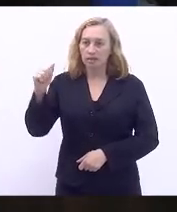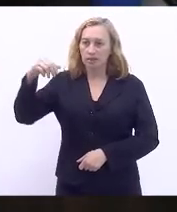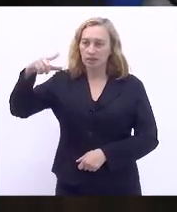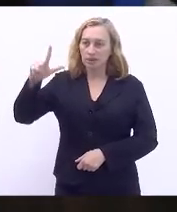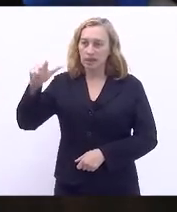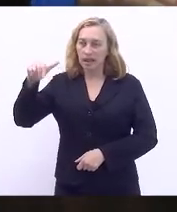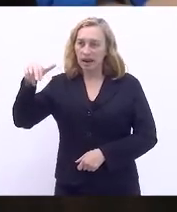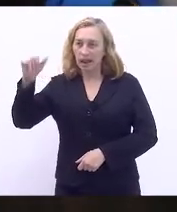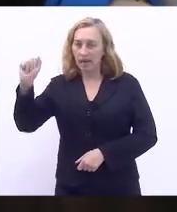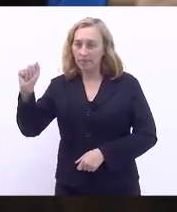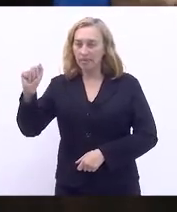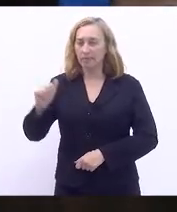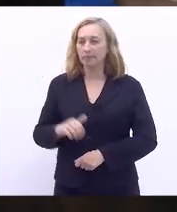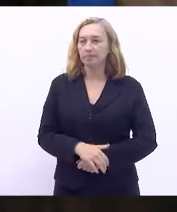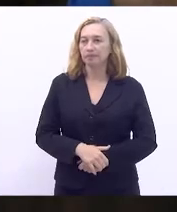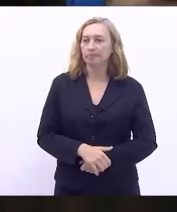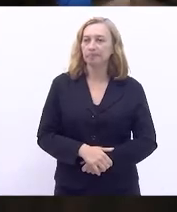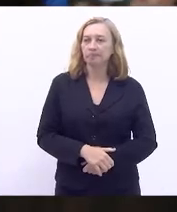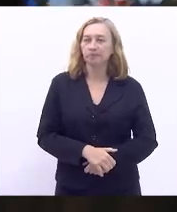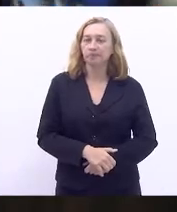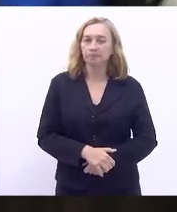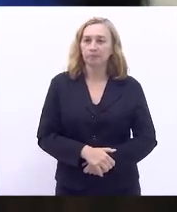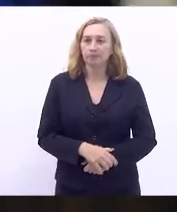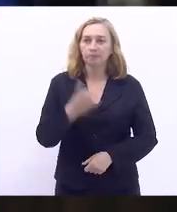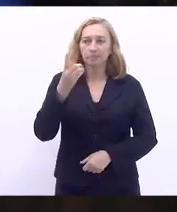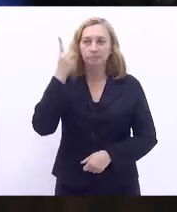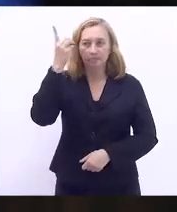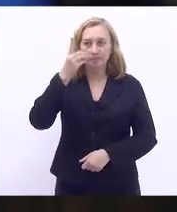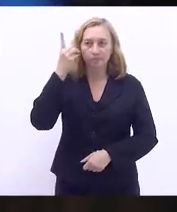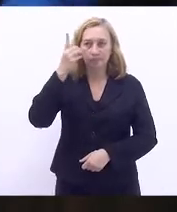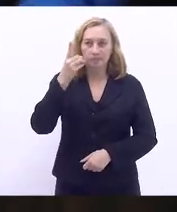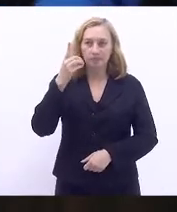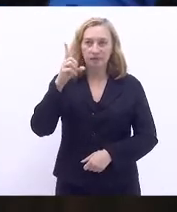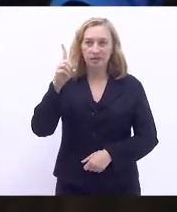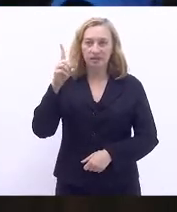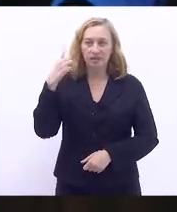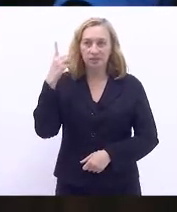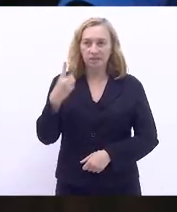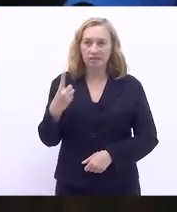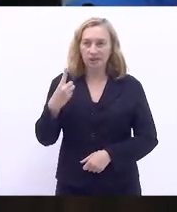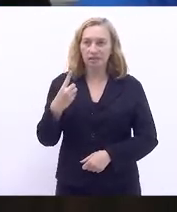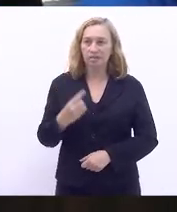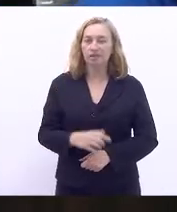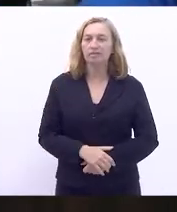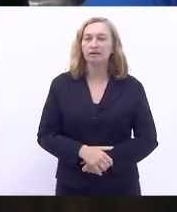Deputado Coronel Salema. Deputada Dani Monteiro.